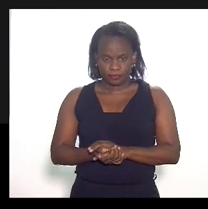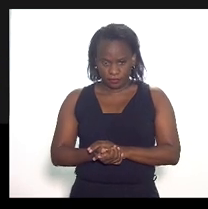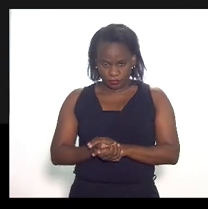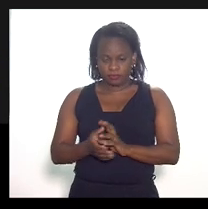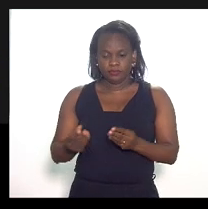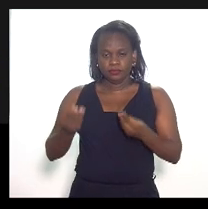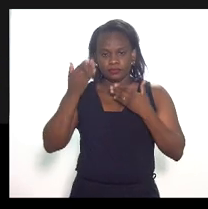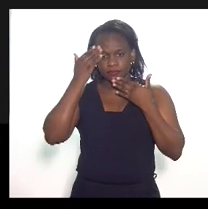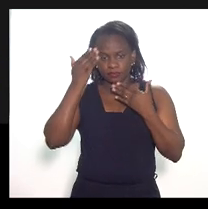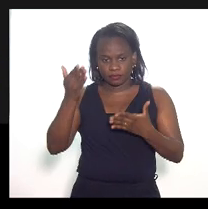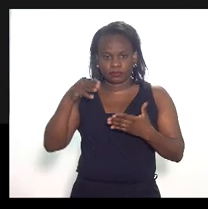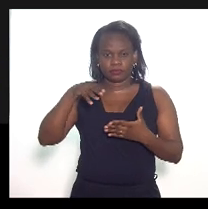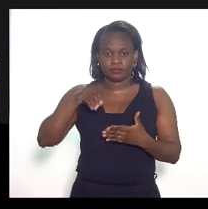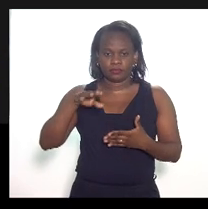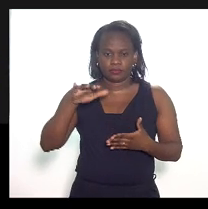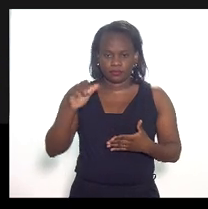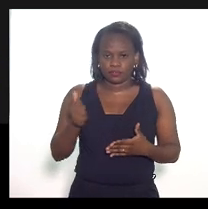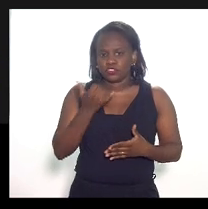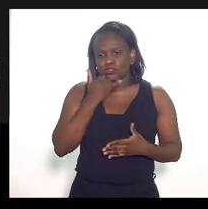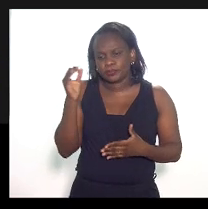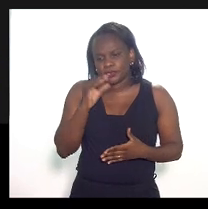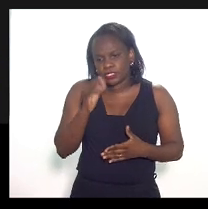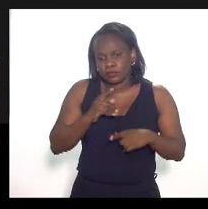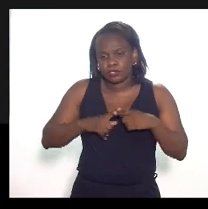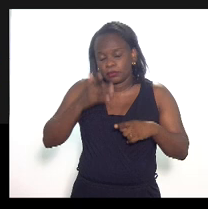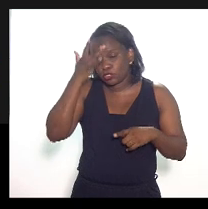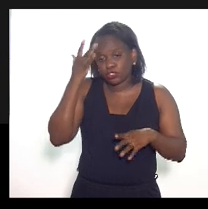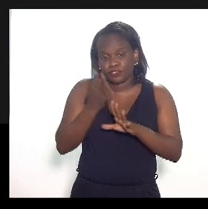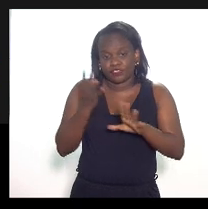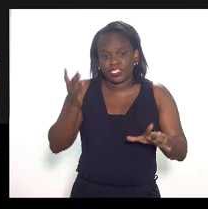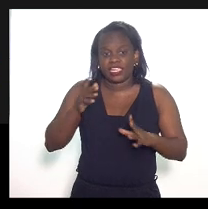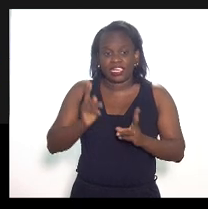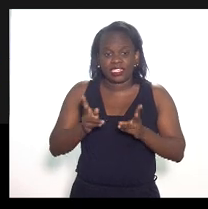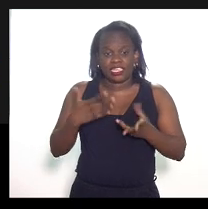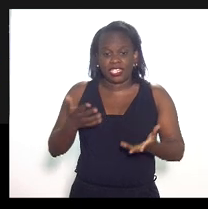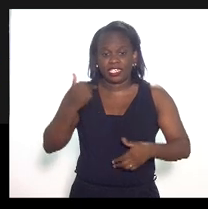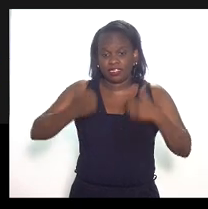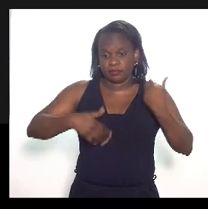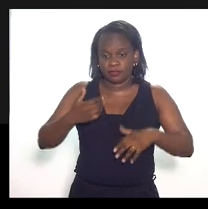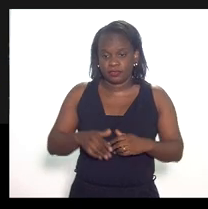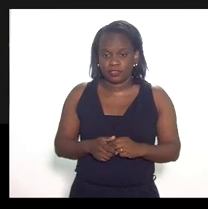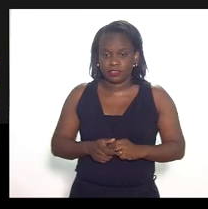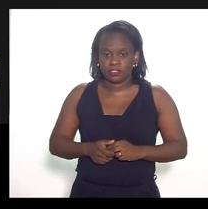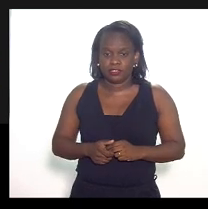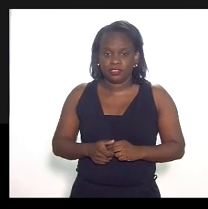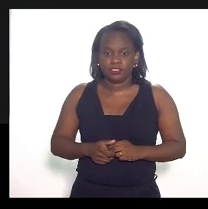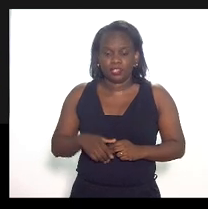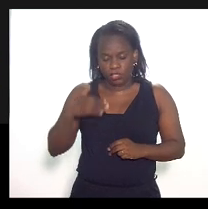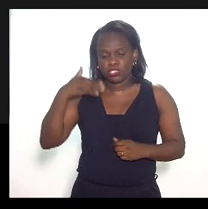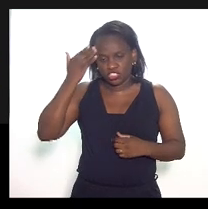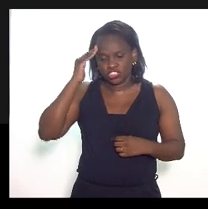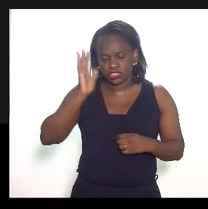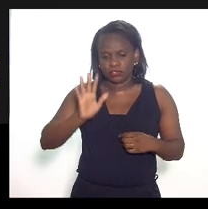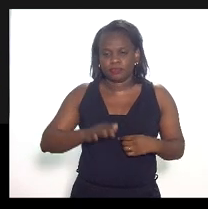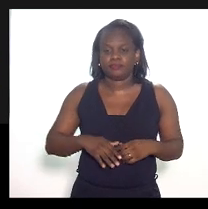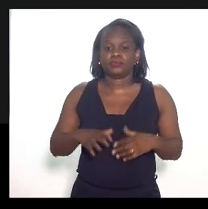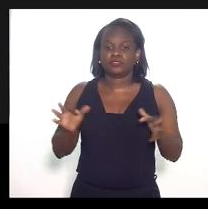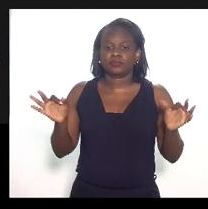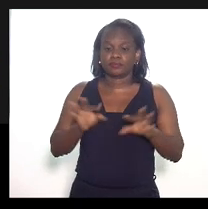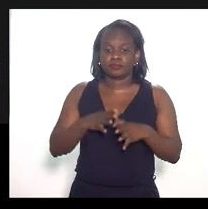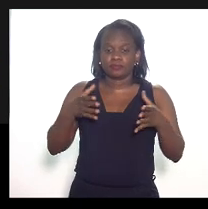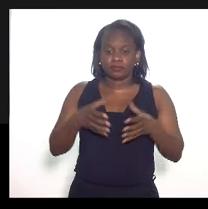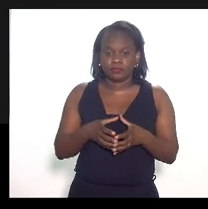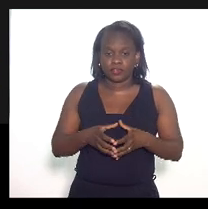Muito obrigado, Mônica. Desculpa a pressa, mas é que tem gente na fila aí buzinando, querendo entrar na linha. Eu entendo.